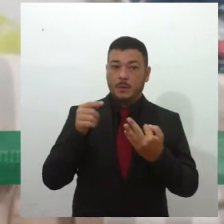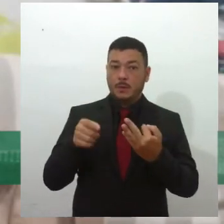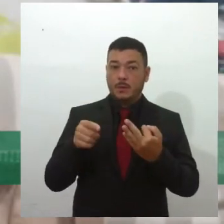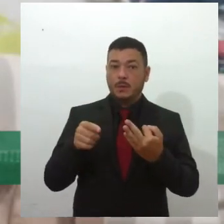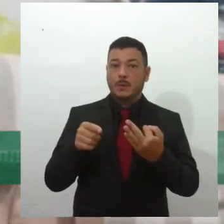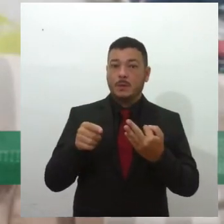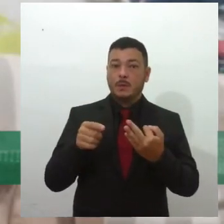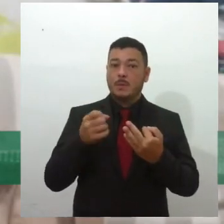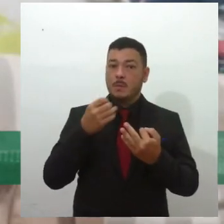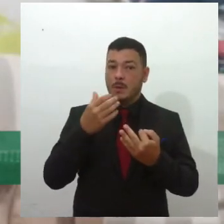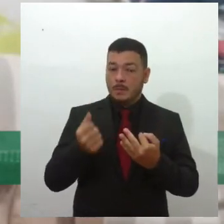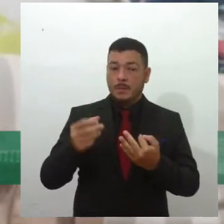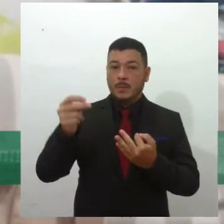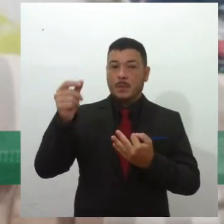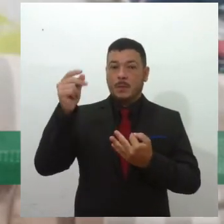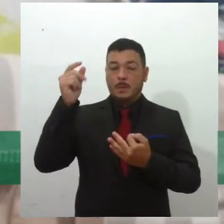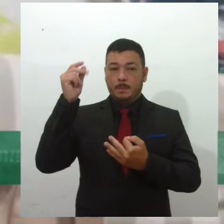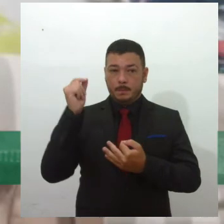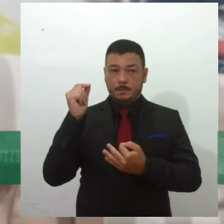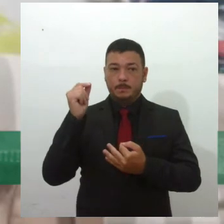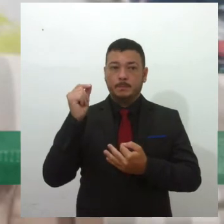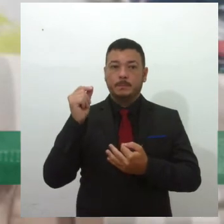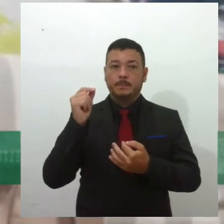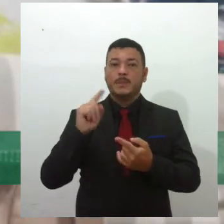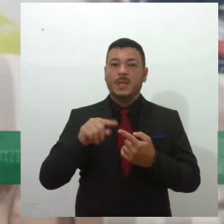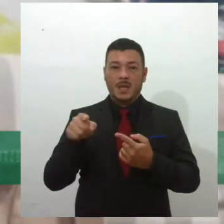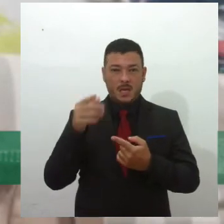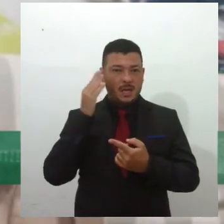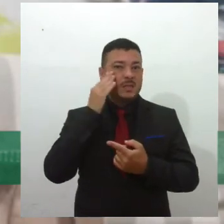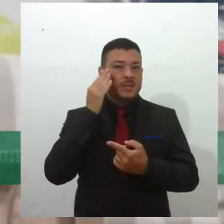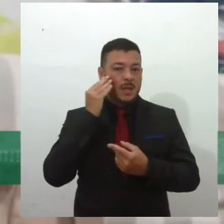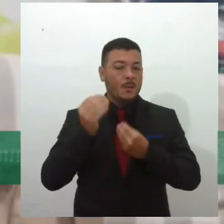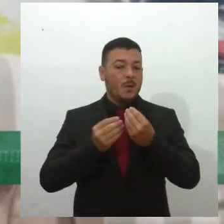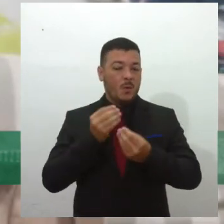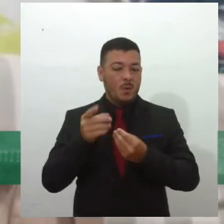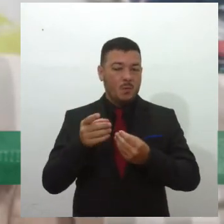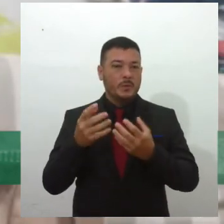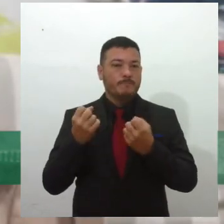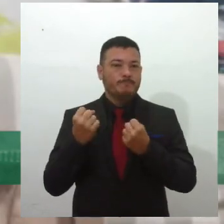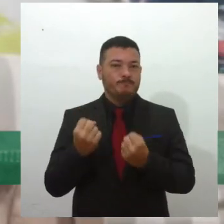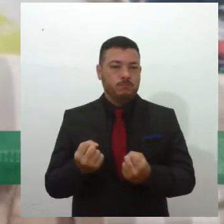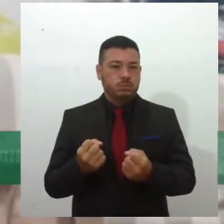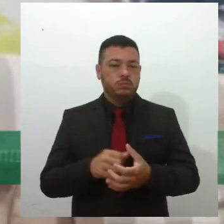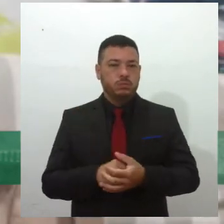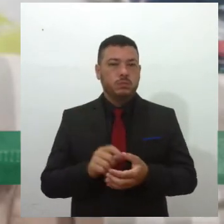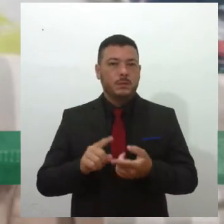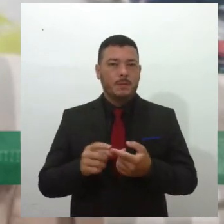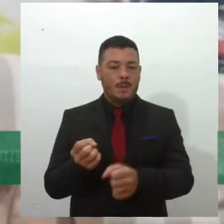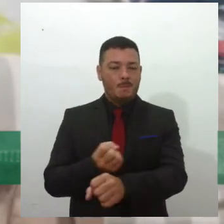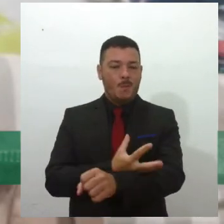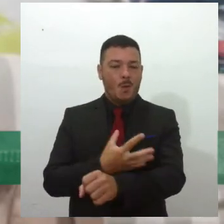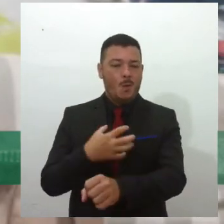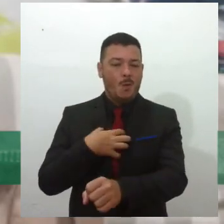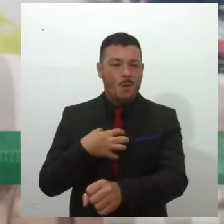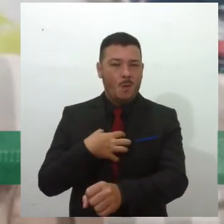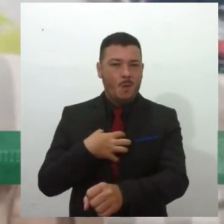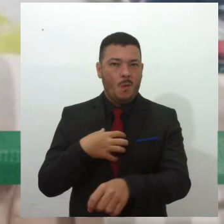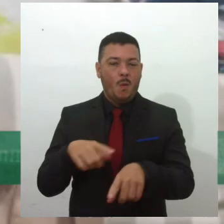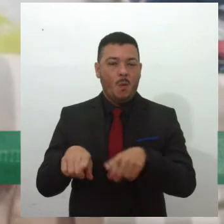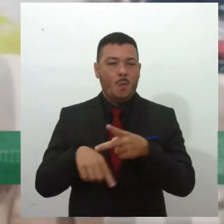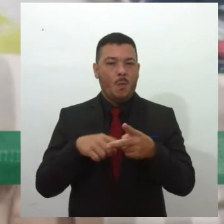muito bem o quanto que pesa essa situação, tanto emocional, quanto